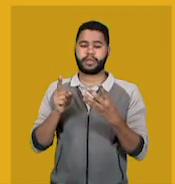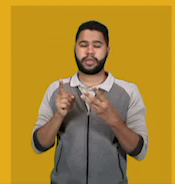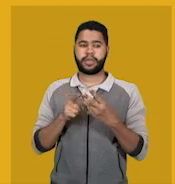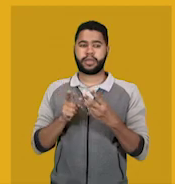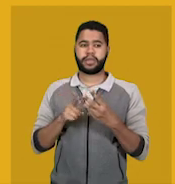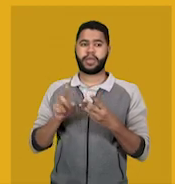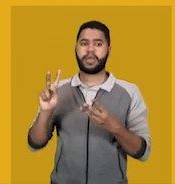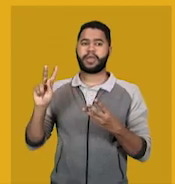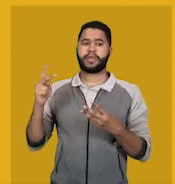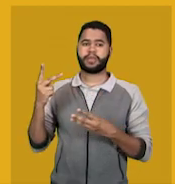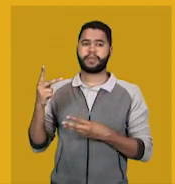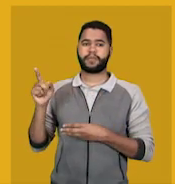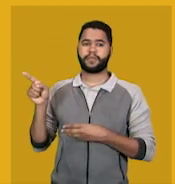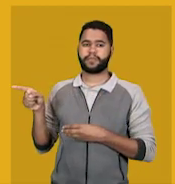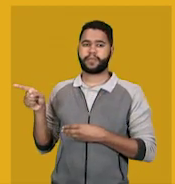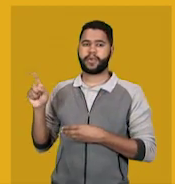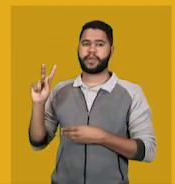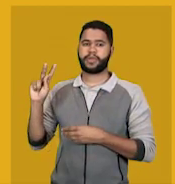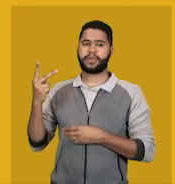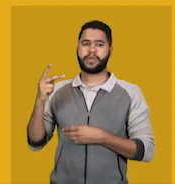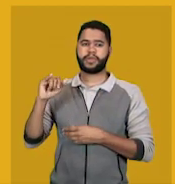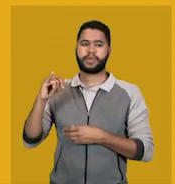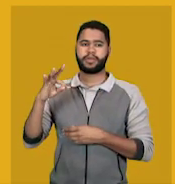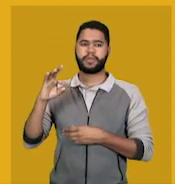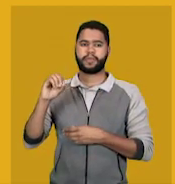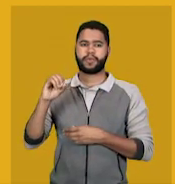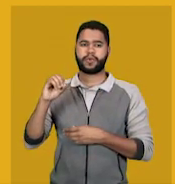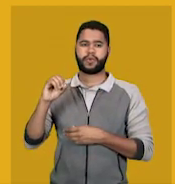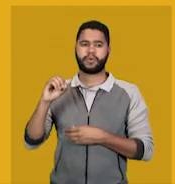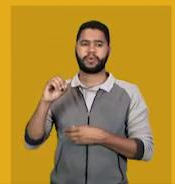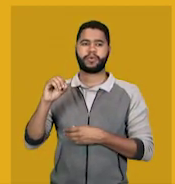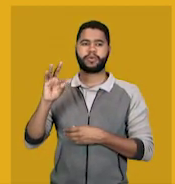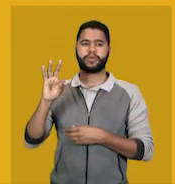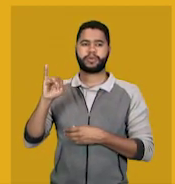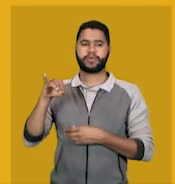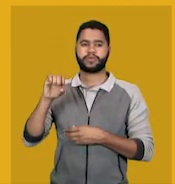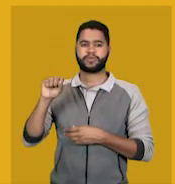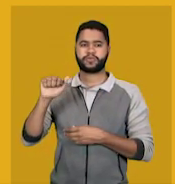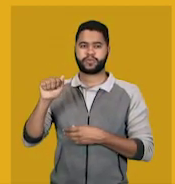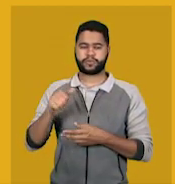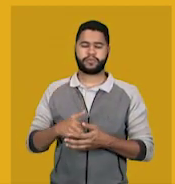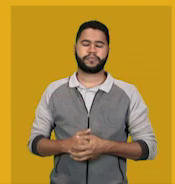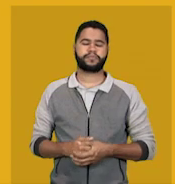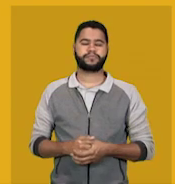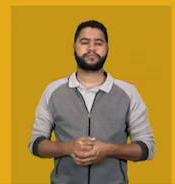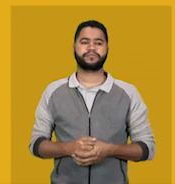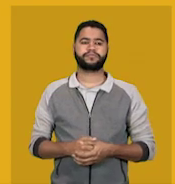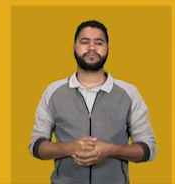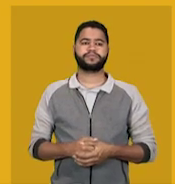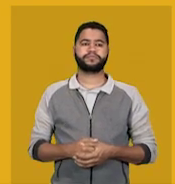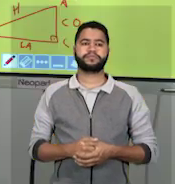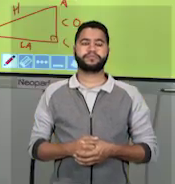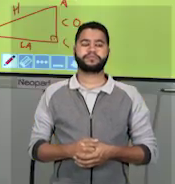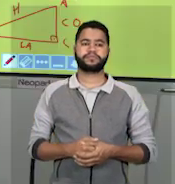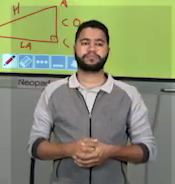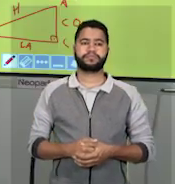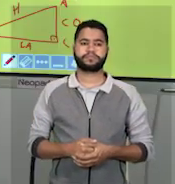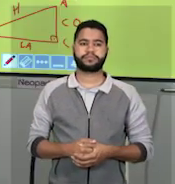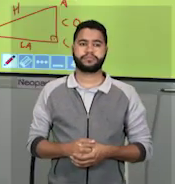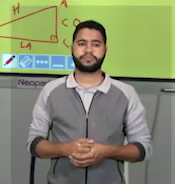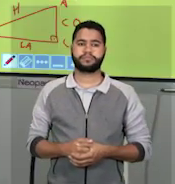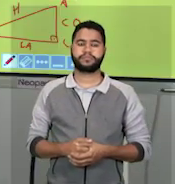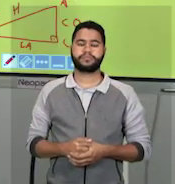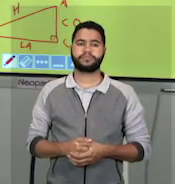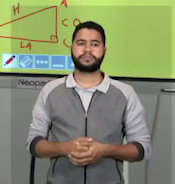né? Então, o seno seria a relação desse aqui com este, cateto oposto sobre a hipotenusa. Cateto oposto sobre a